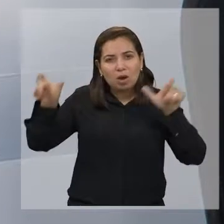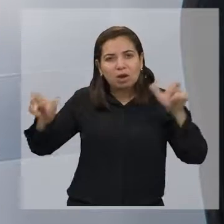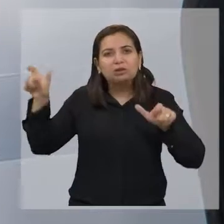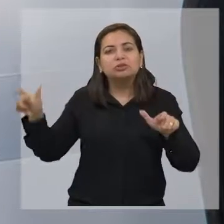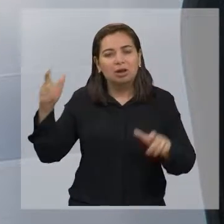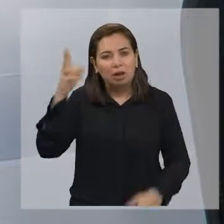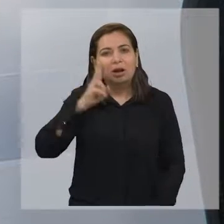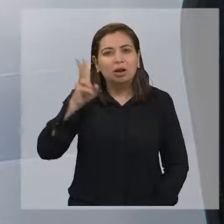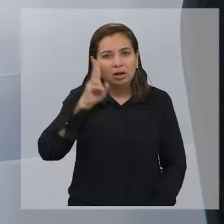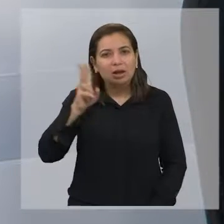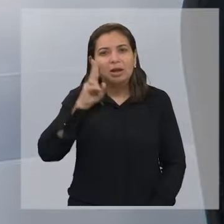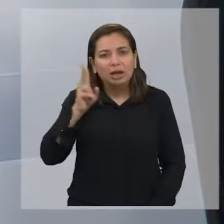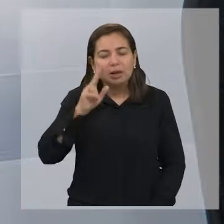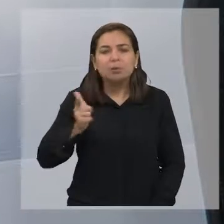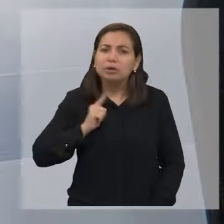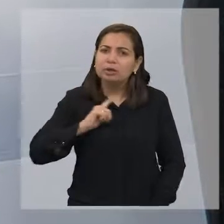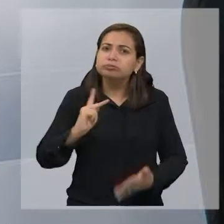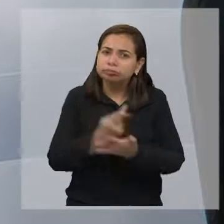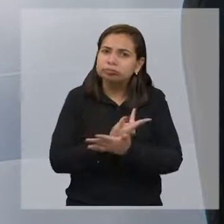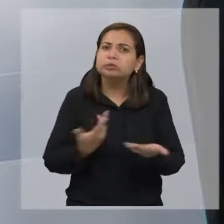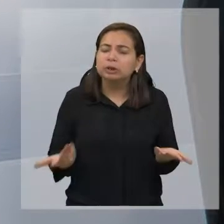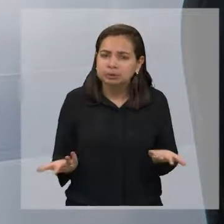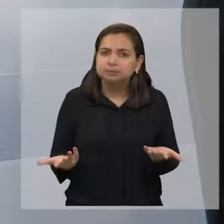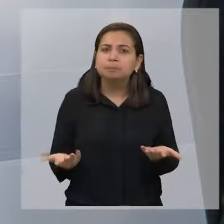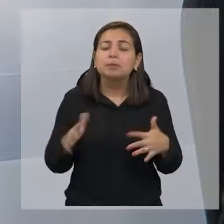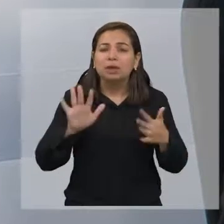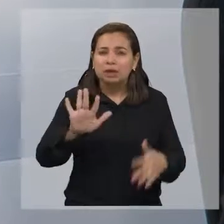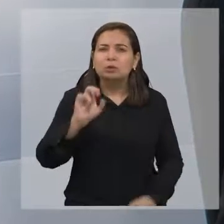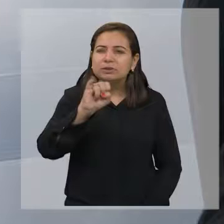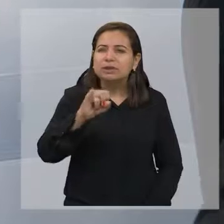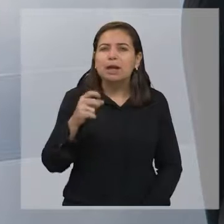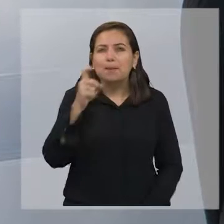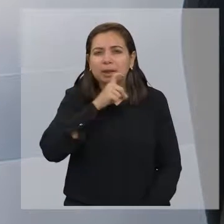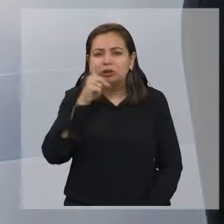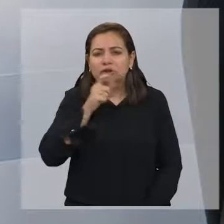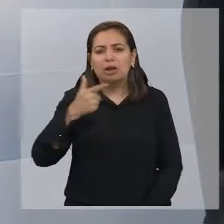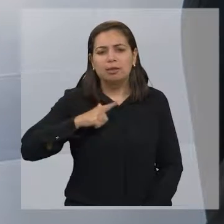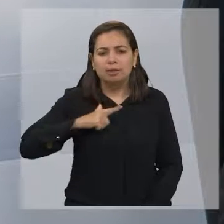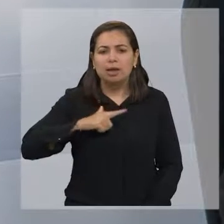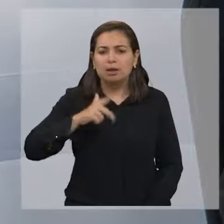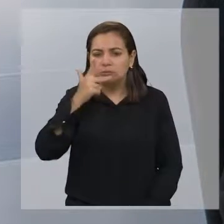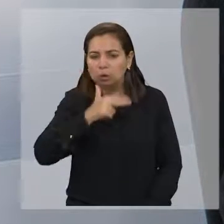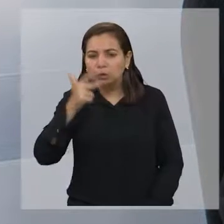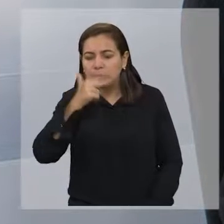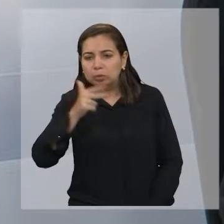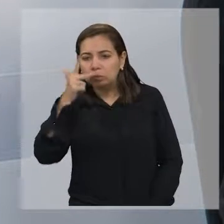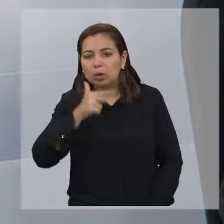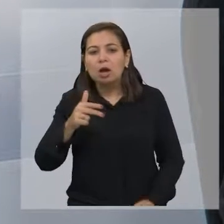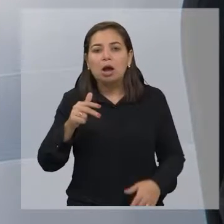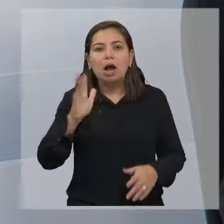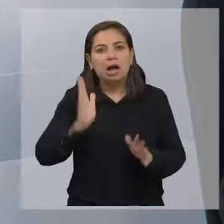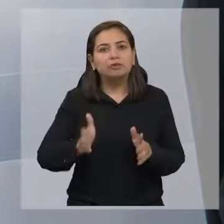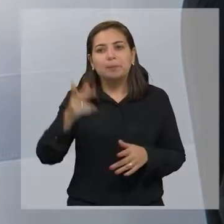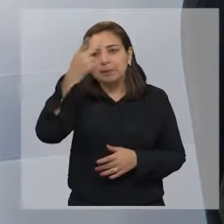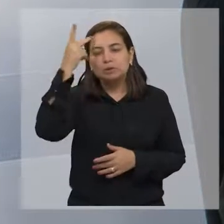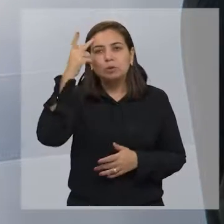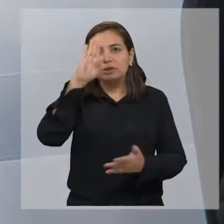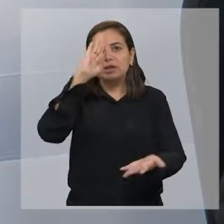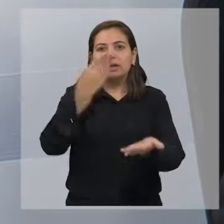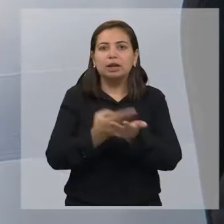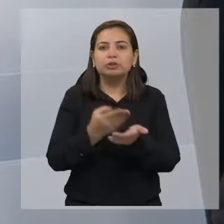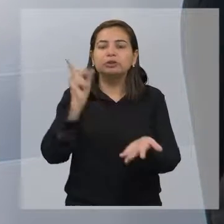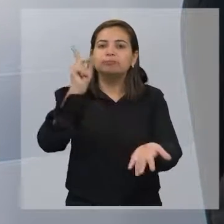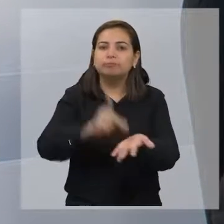nazista, o Goebbels dizia que uma mentira repetida várias vezes torna-se uma verdade. Então, meu